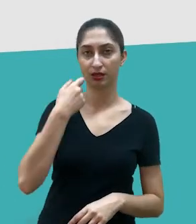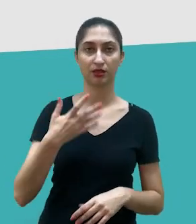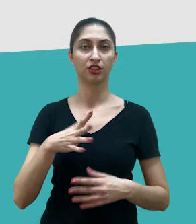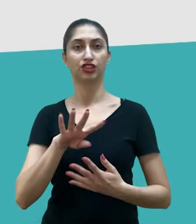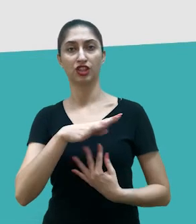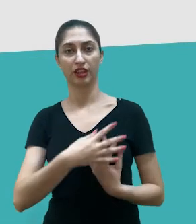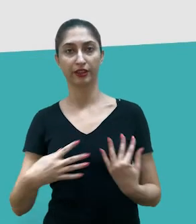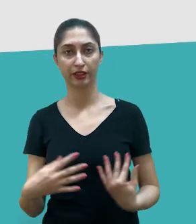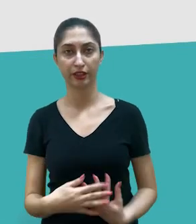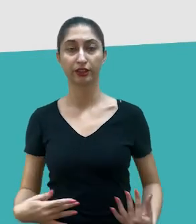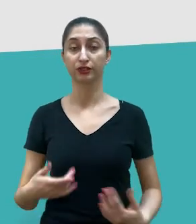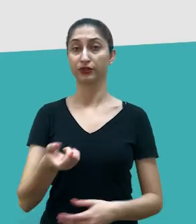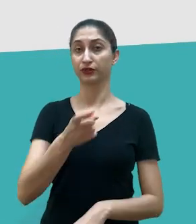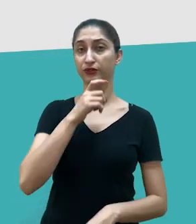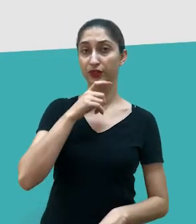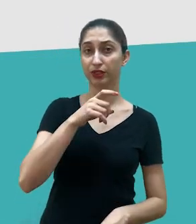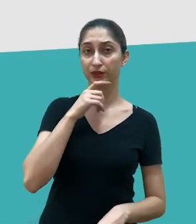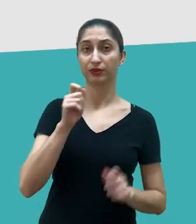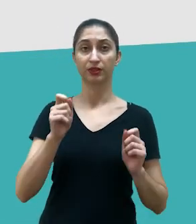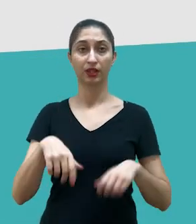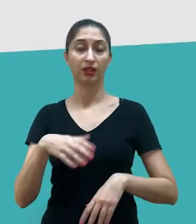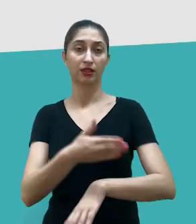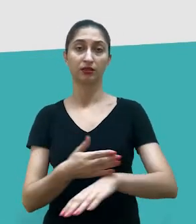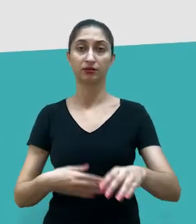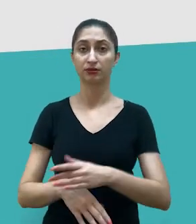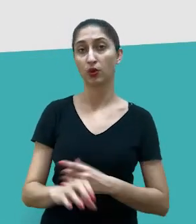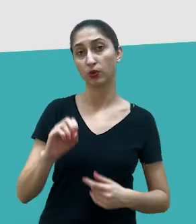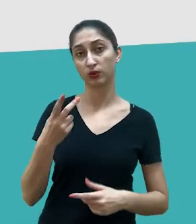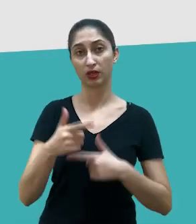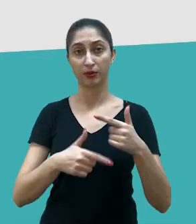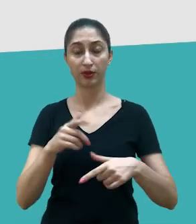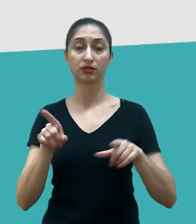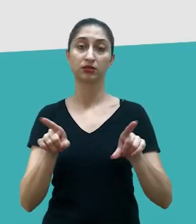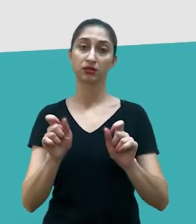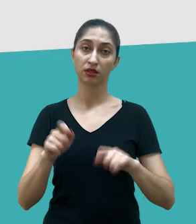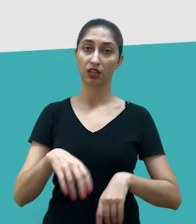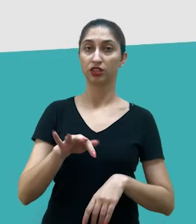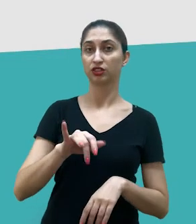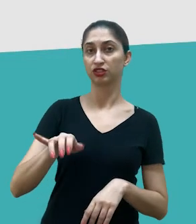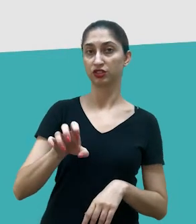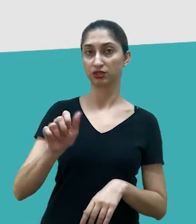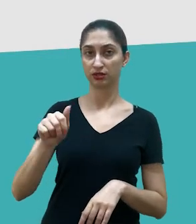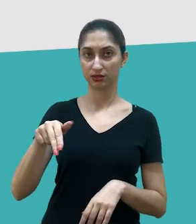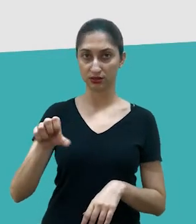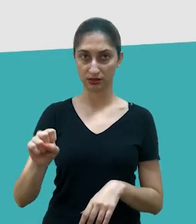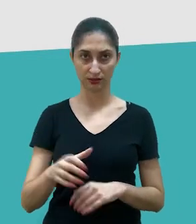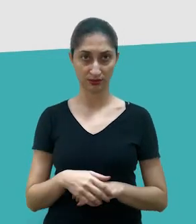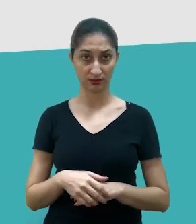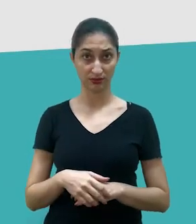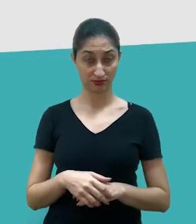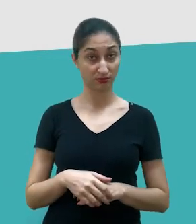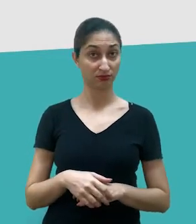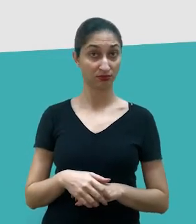xadrez, no frio com o moletom ou para trabalho com jeans. Então, só na